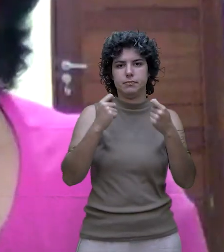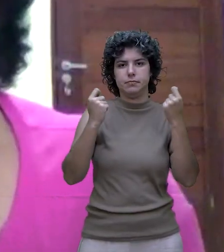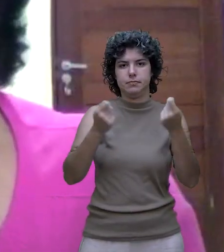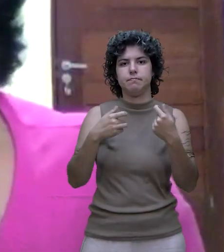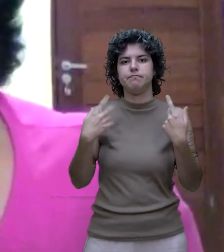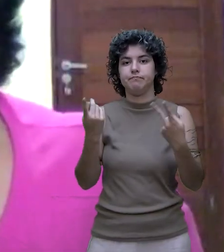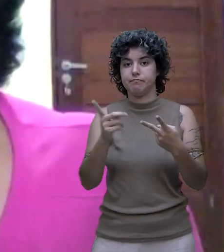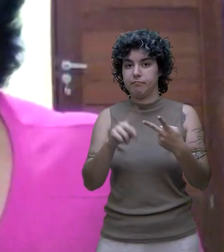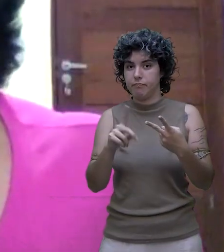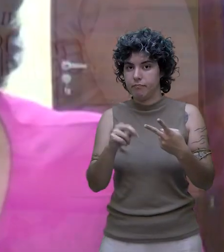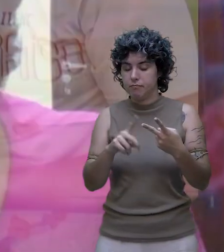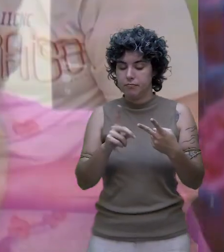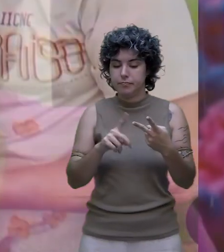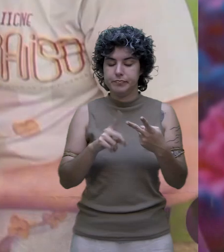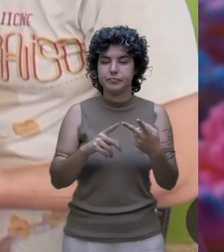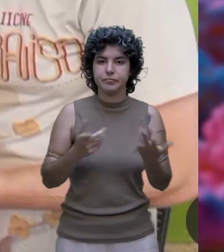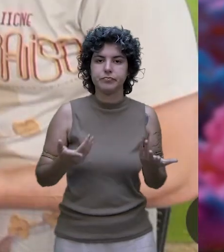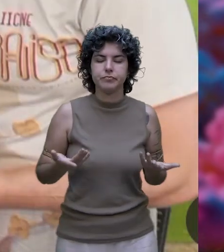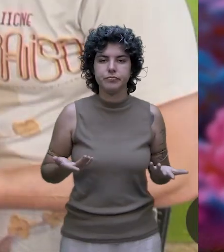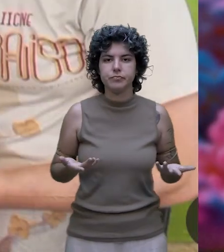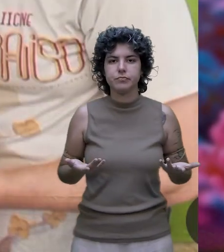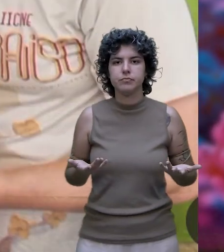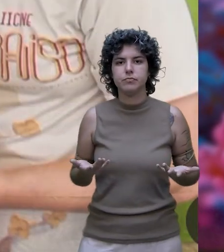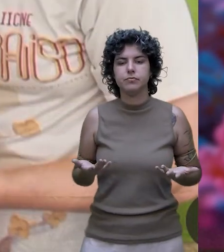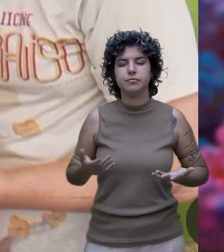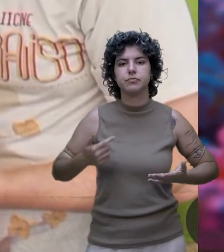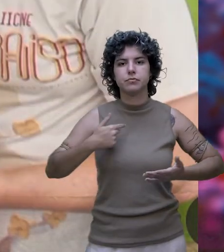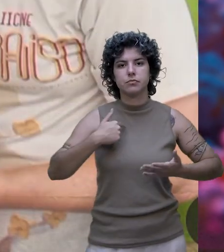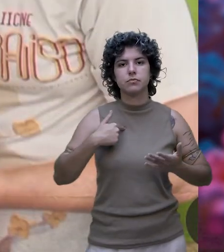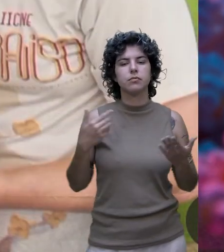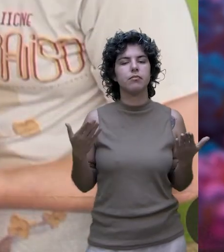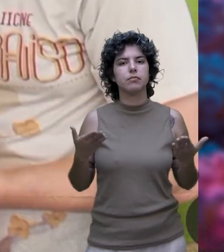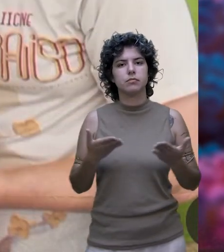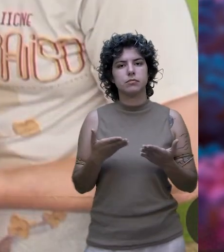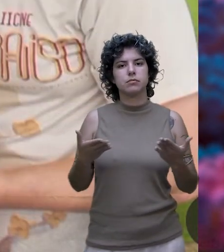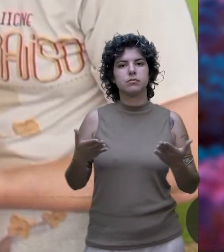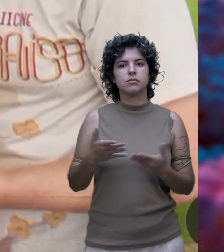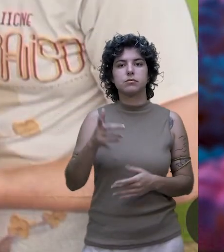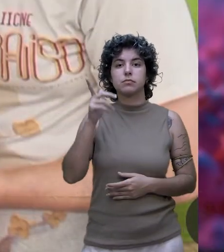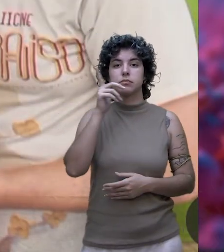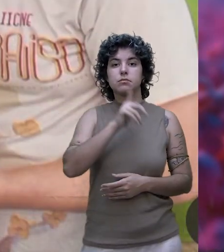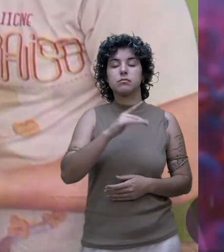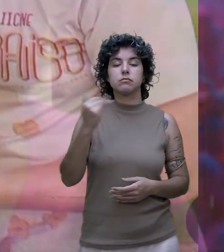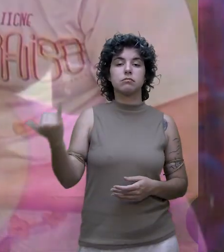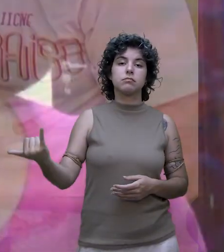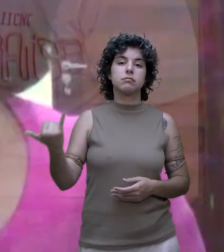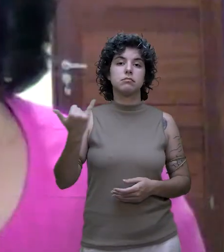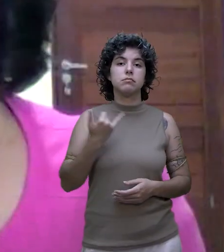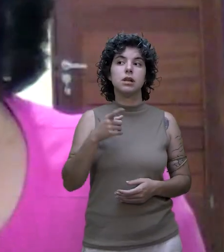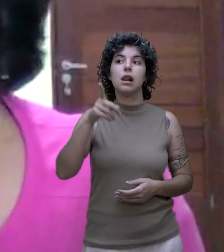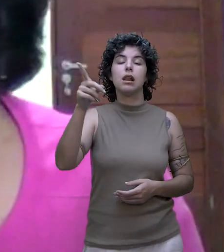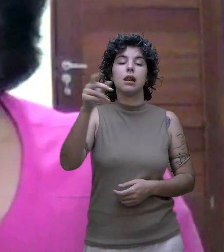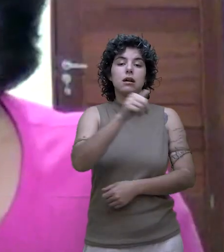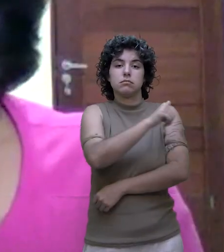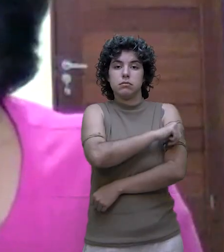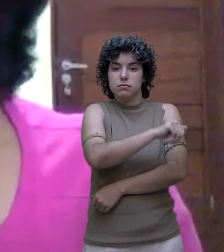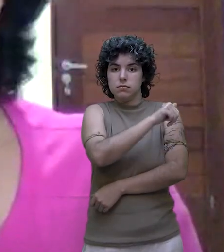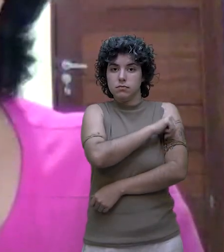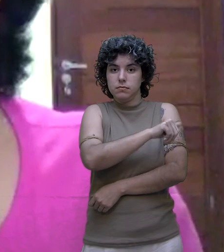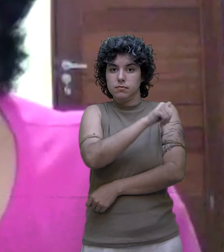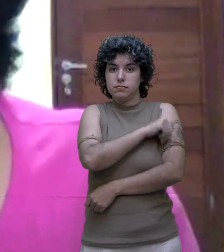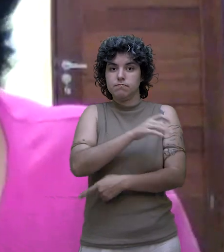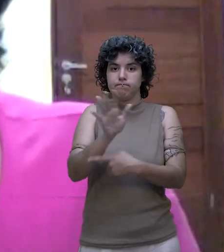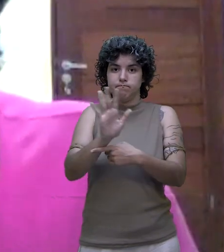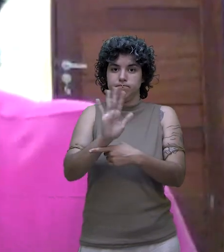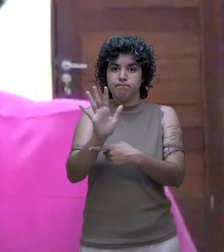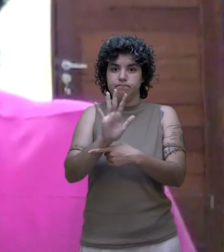né, eu recebi o aviso que está no Rio de Janeiro, e o Rasga